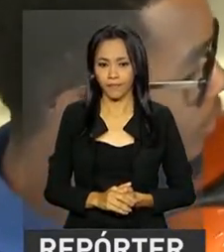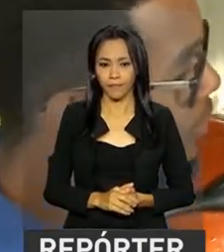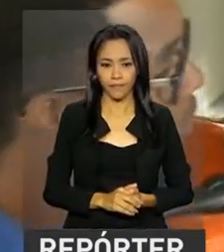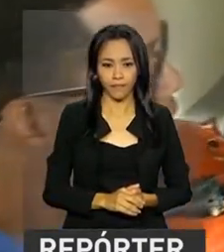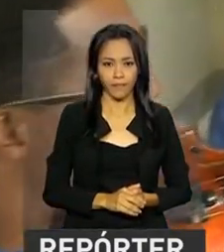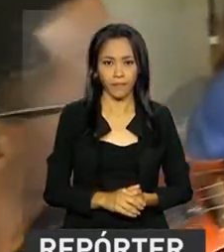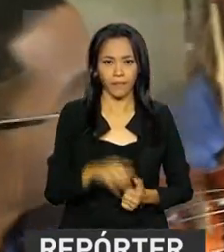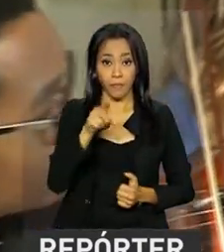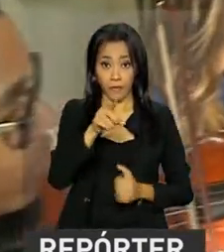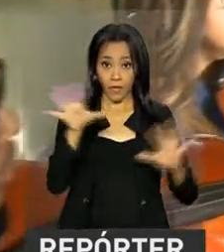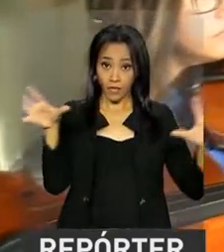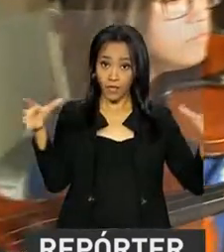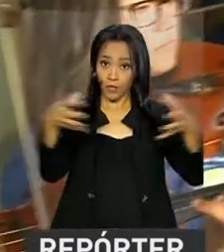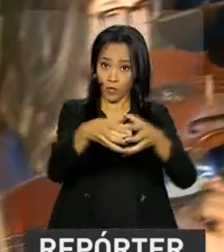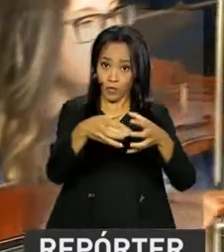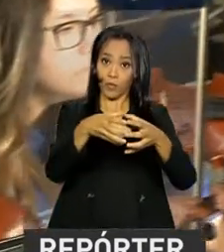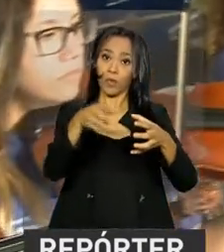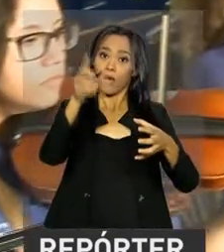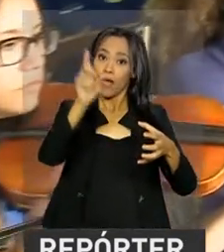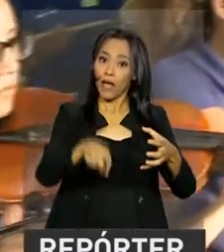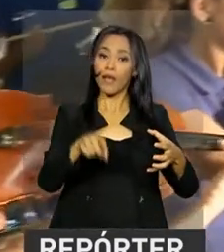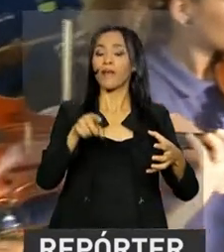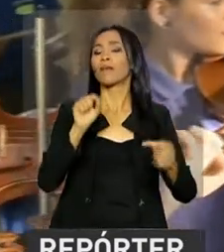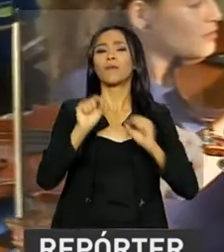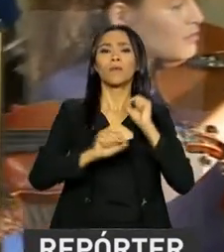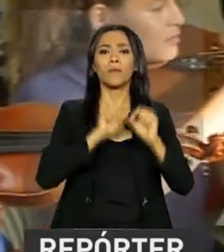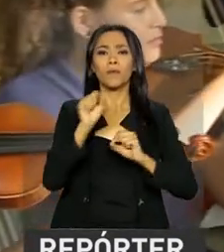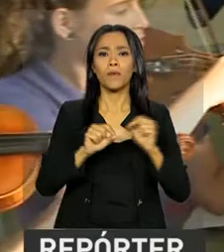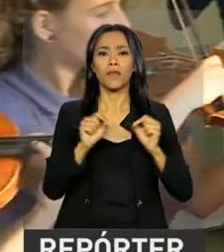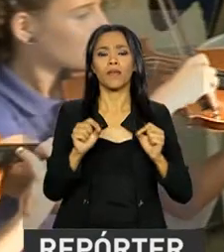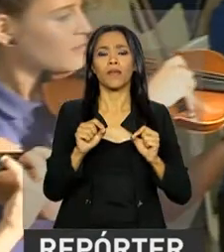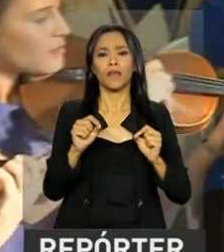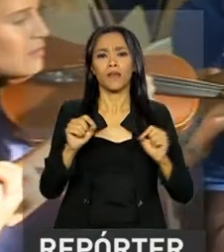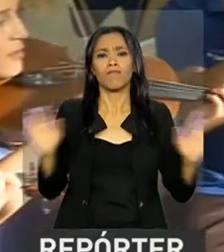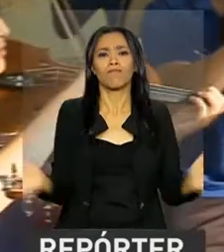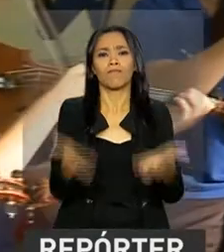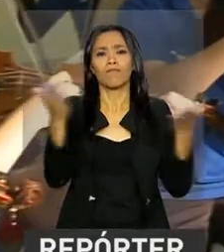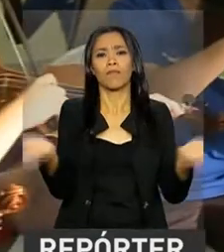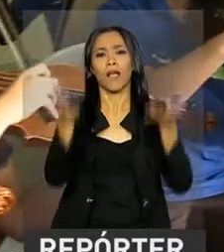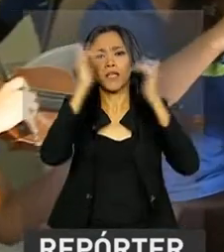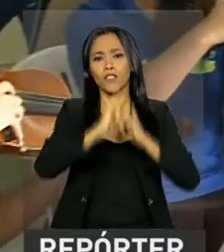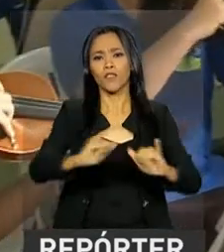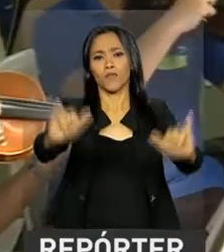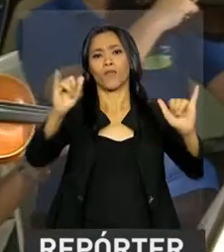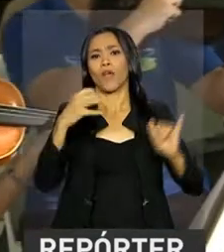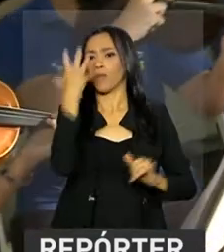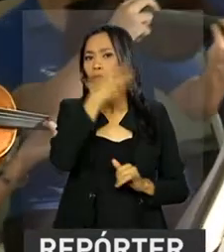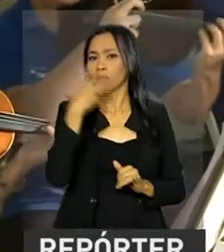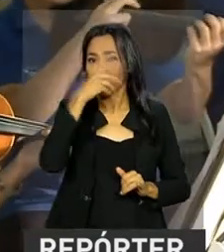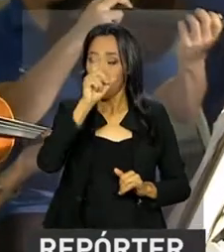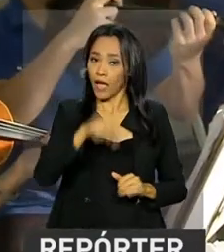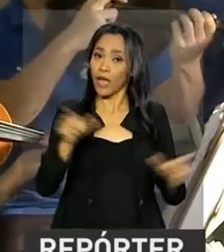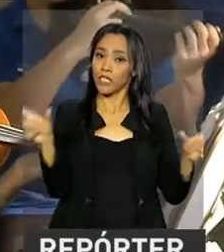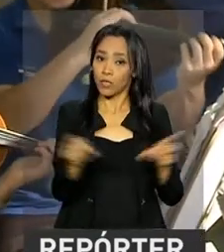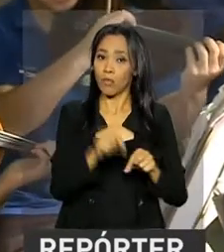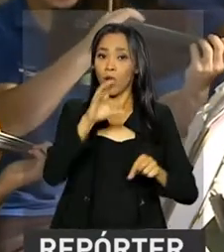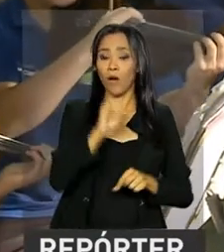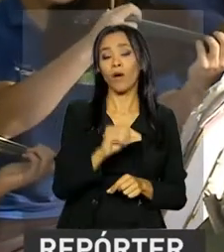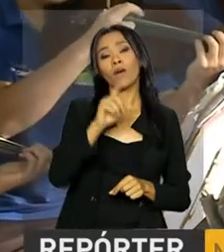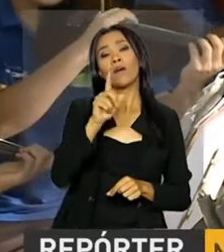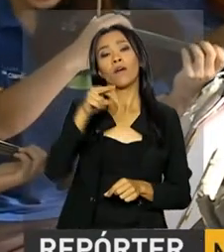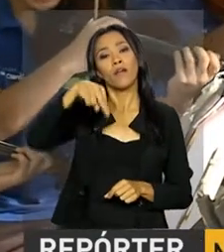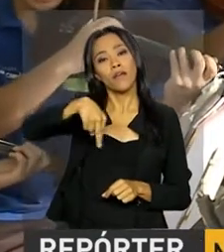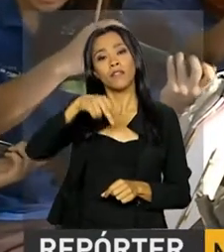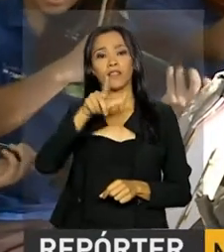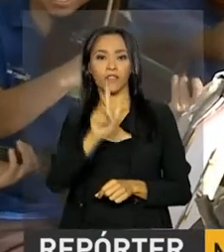A Orquestra é uma iniciativa da Ação Social pela Música do Brasil, uma organização não governamental que leva inclusão